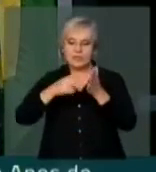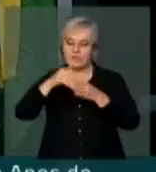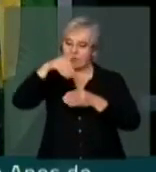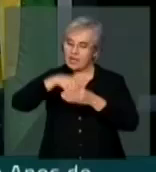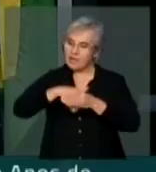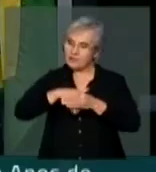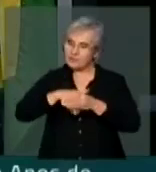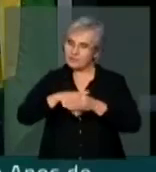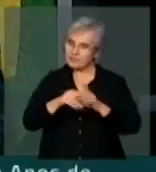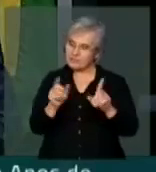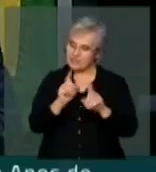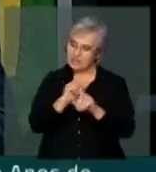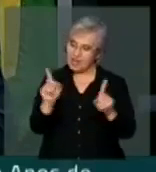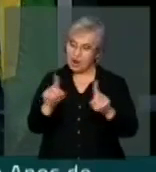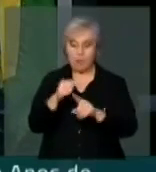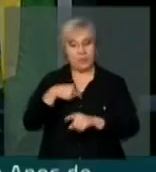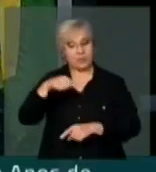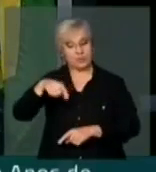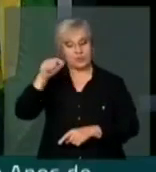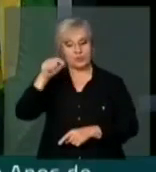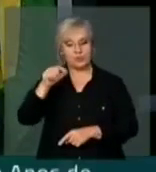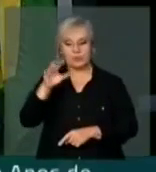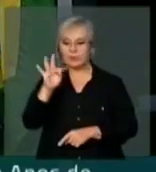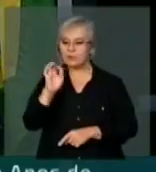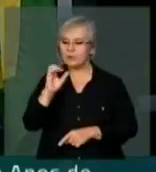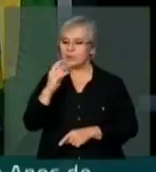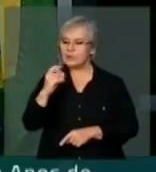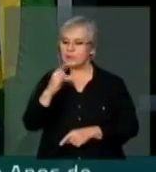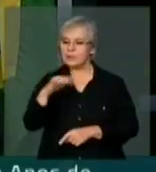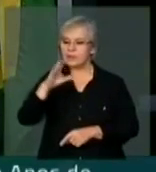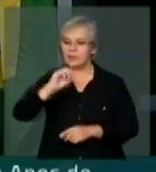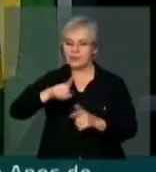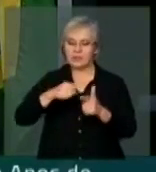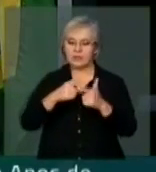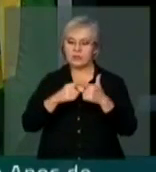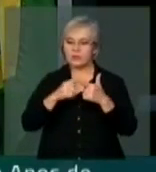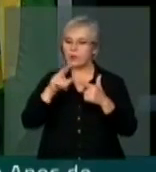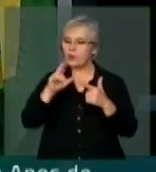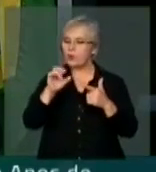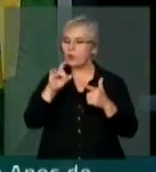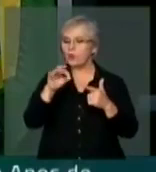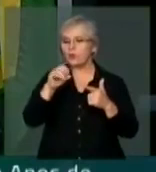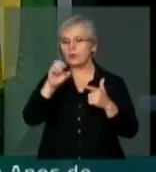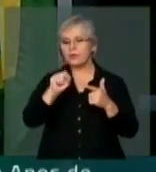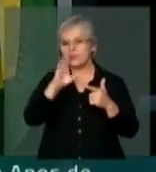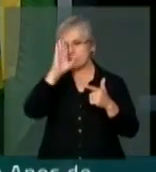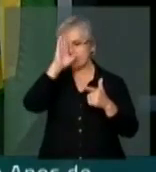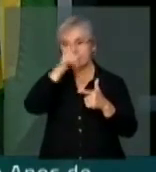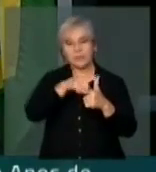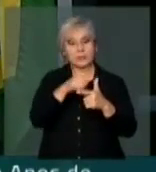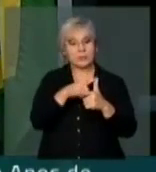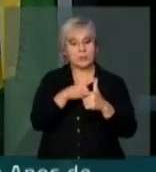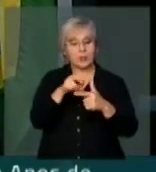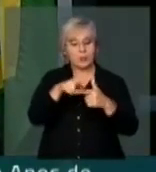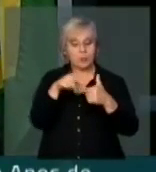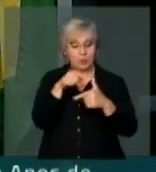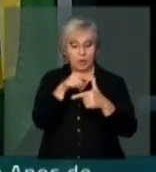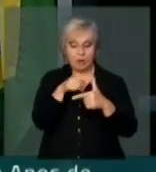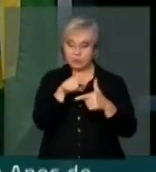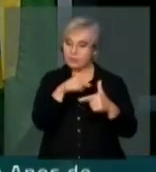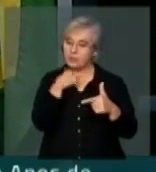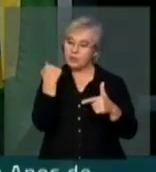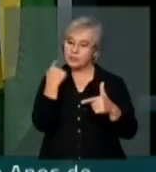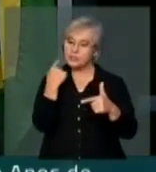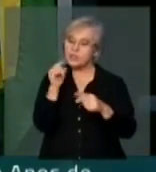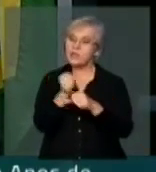a Tancredo e a doutora Ulisses, é porque sua trágica, especialmente o doutor Tancredo, é porque sua morte marcou o